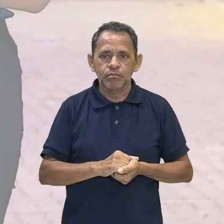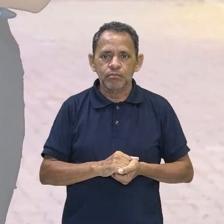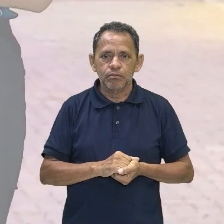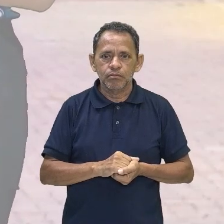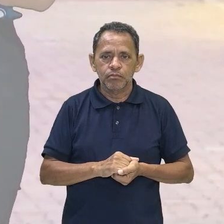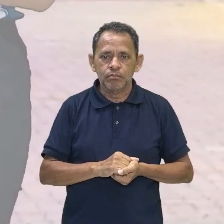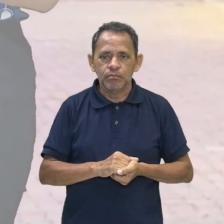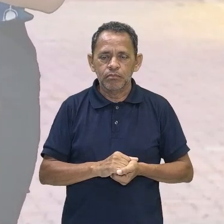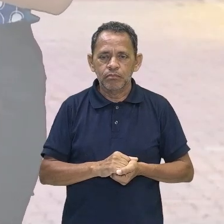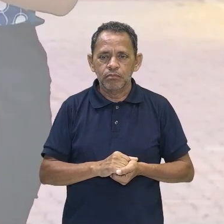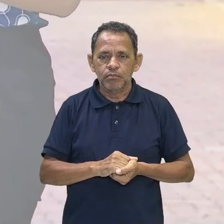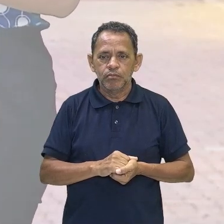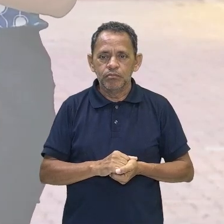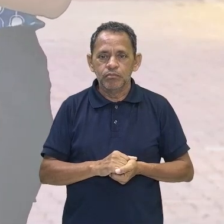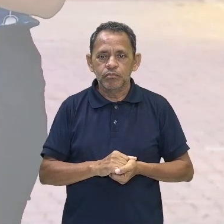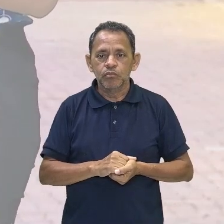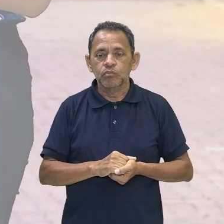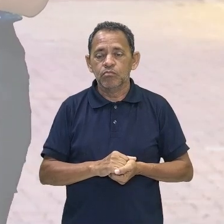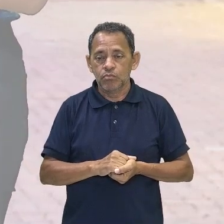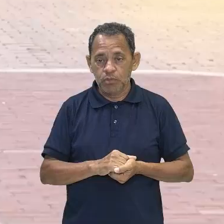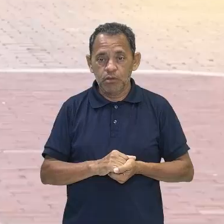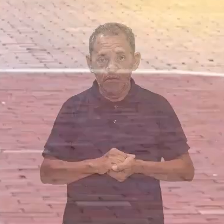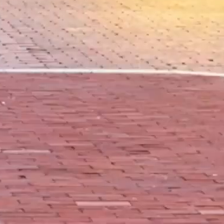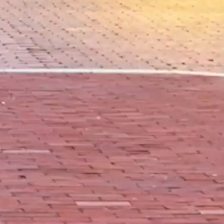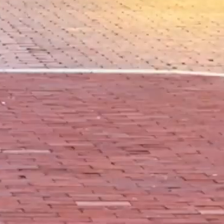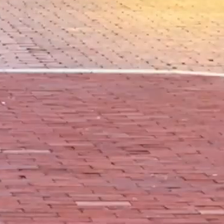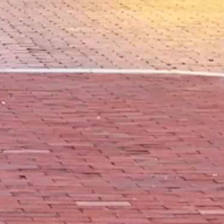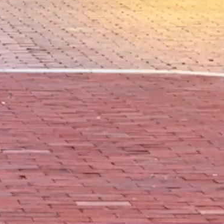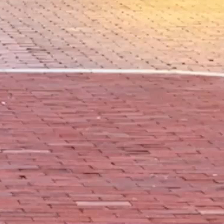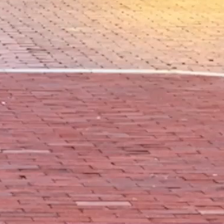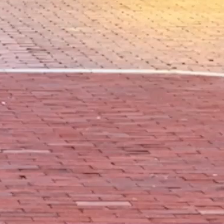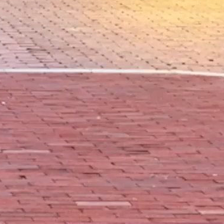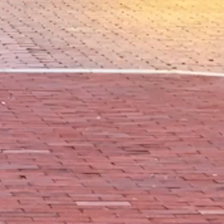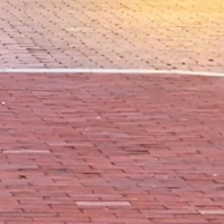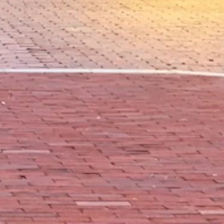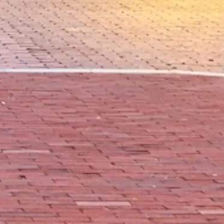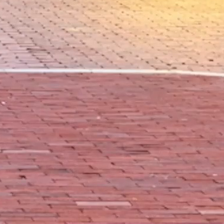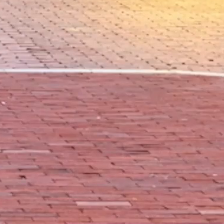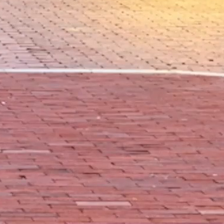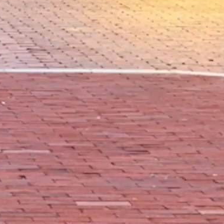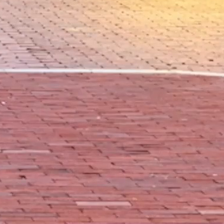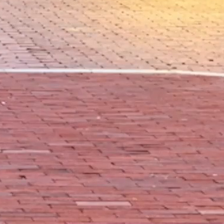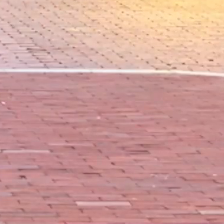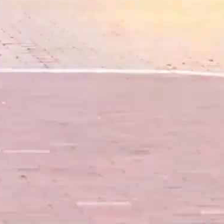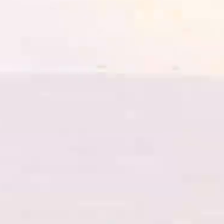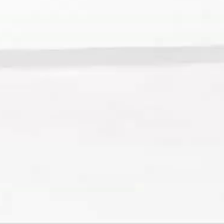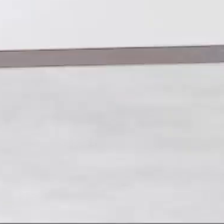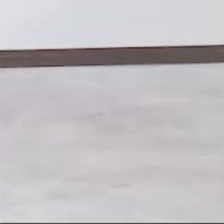Are you listening to music? No, I'm not. I'm listening to a podcast.